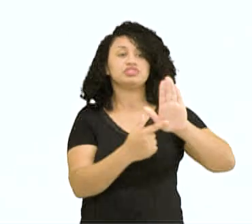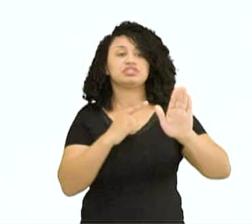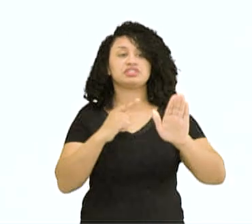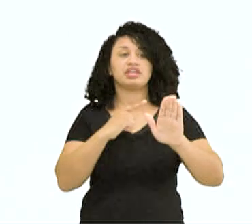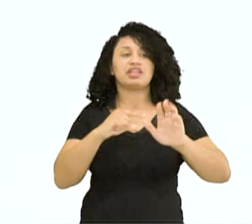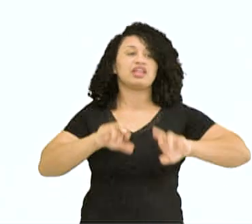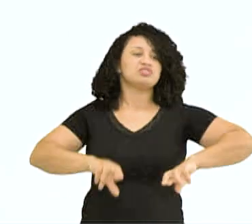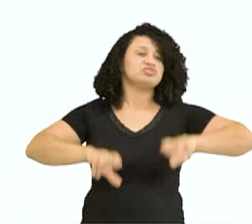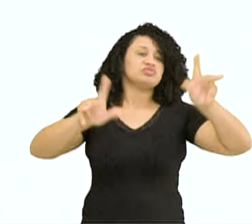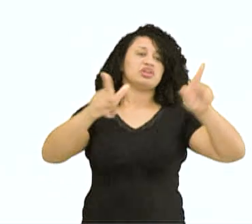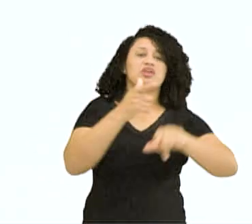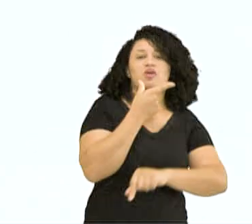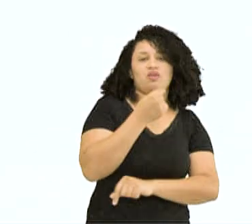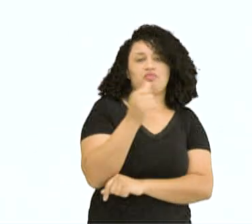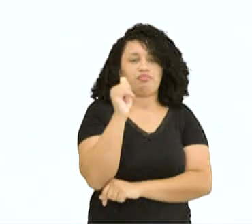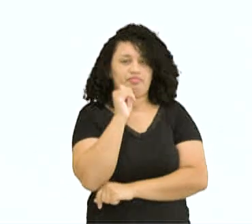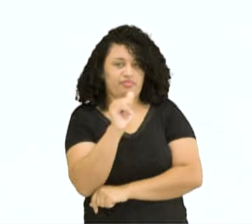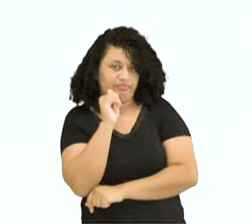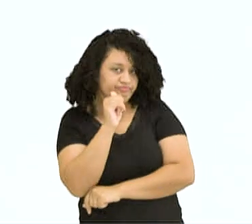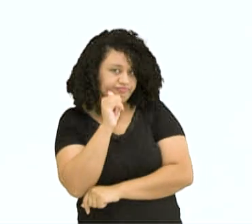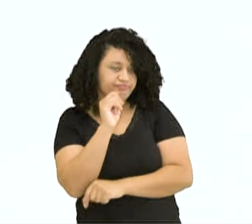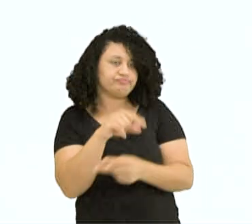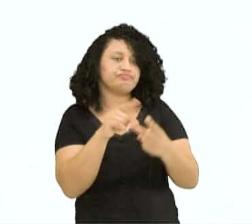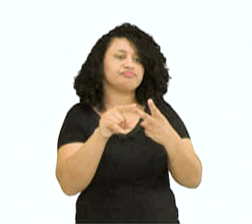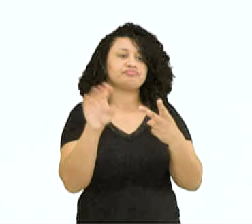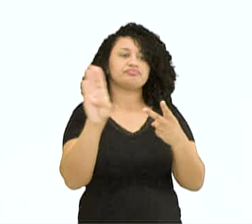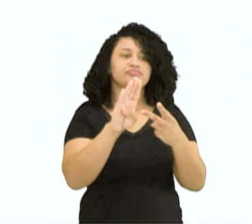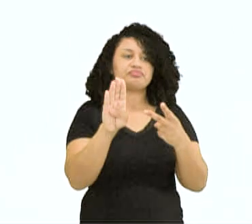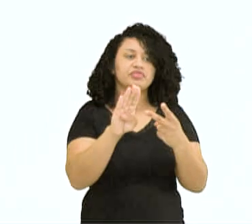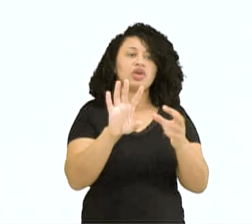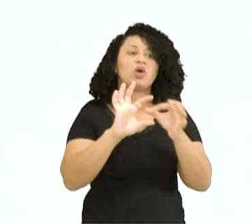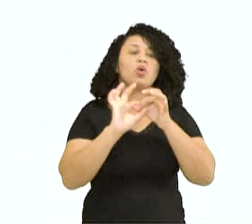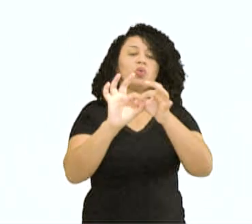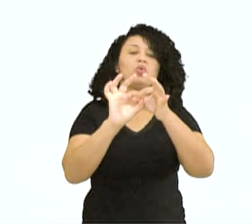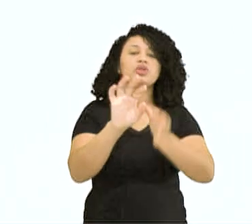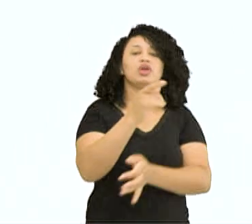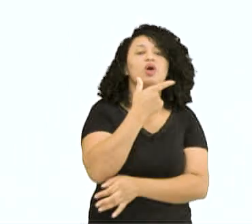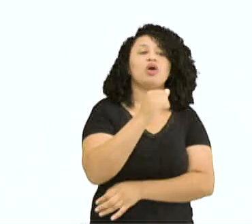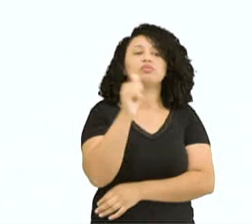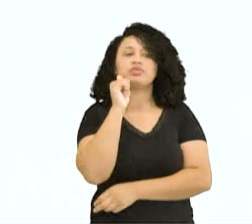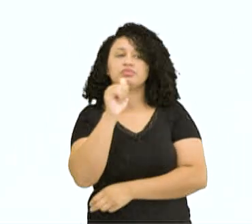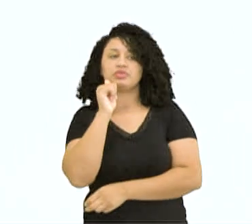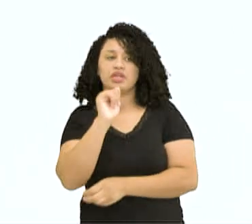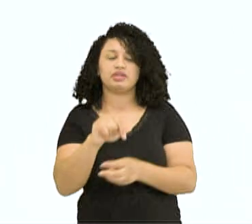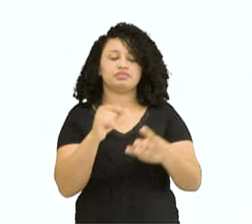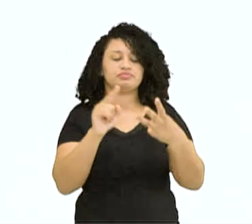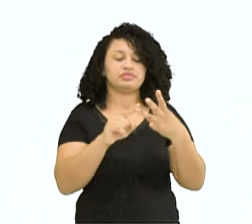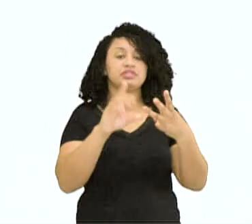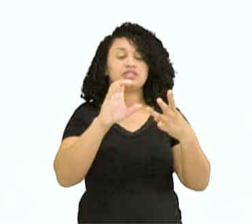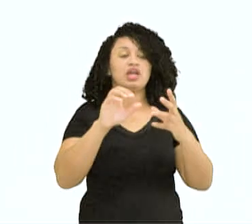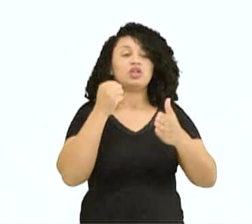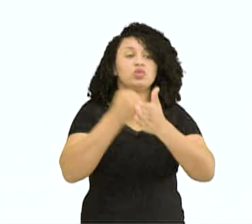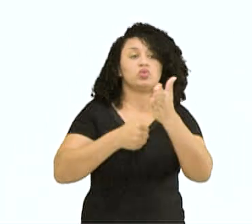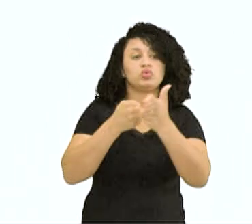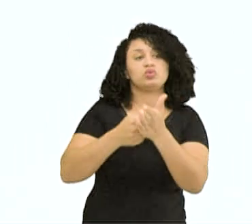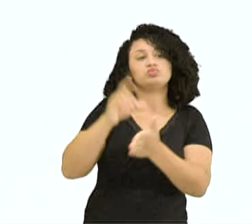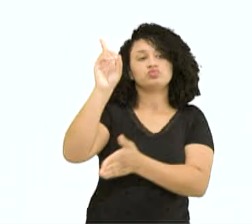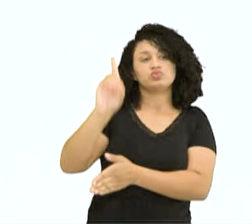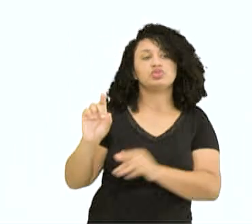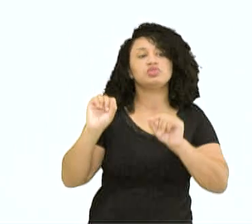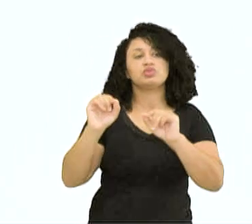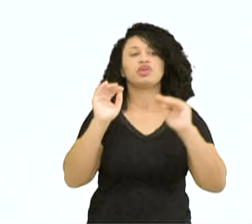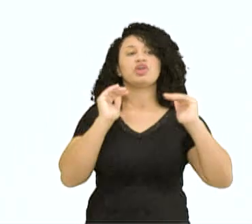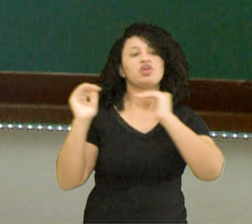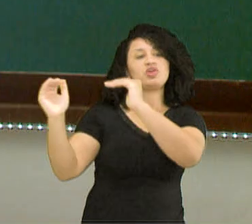existem muitas diferenças entre homens e mulheres. Letra B. Unir os homens e as mulheres. Ou letra C. Lutar